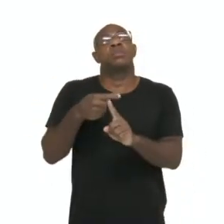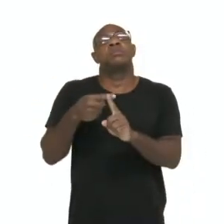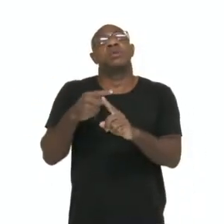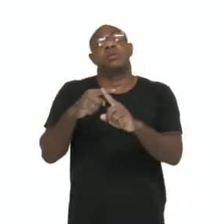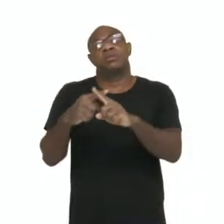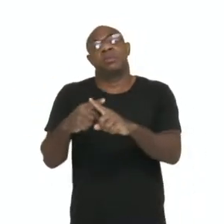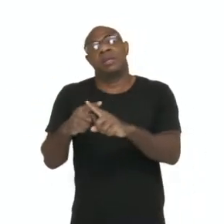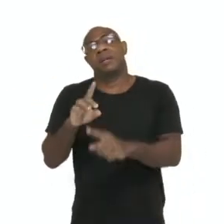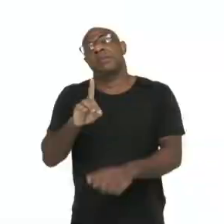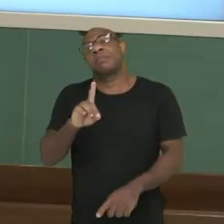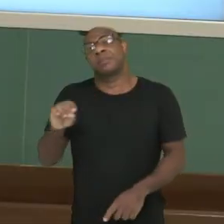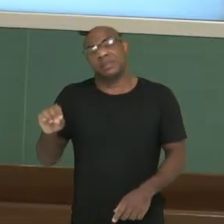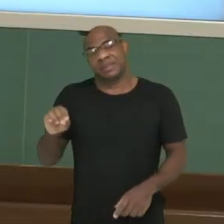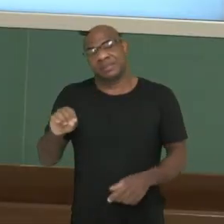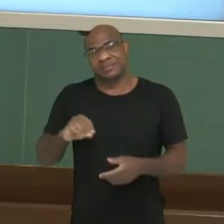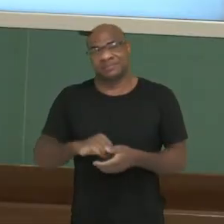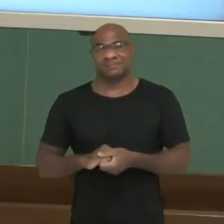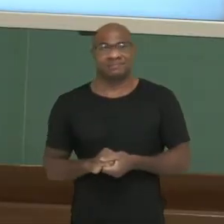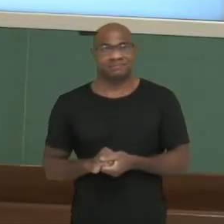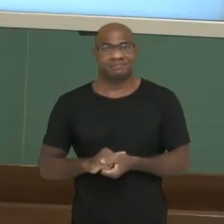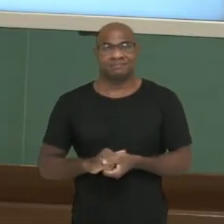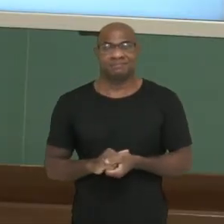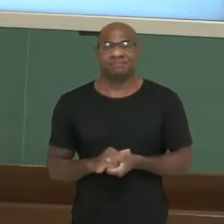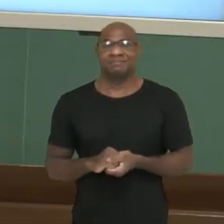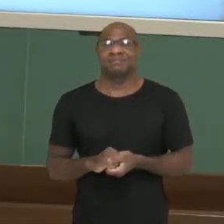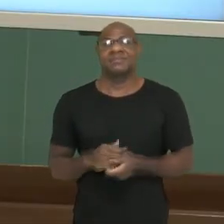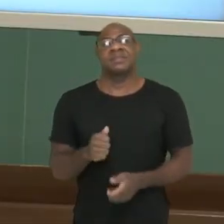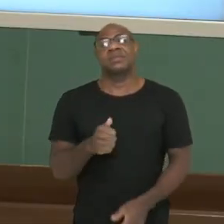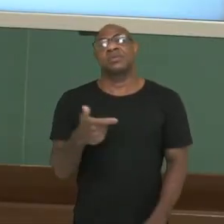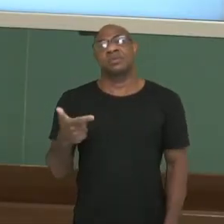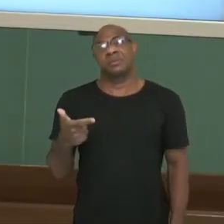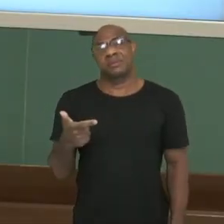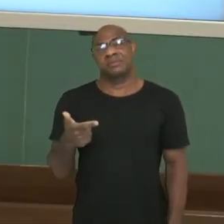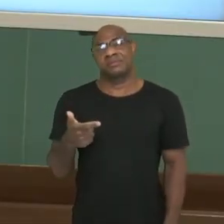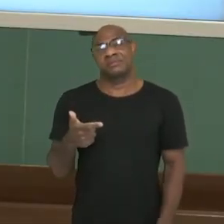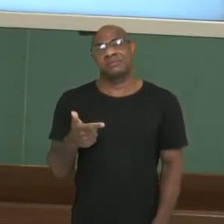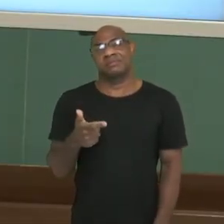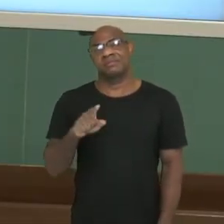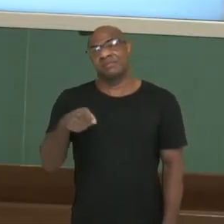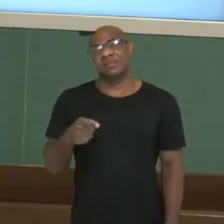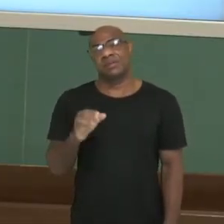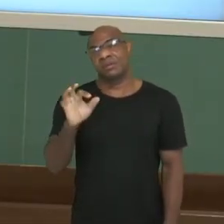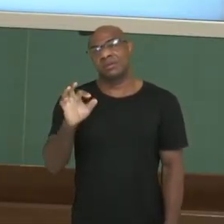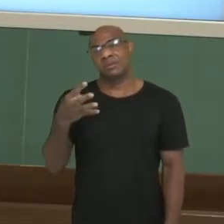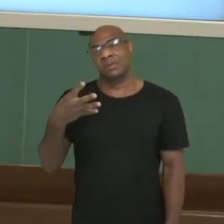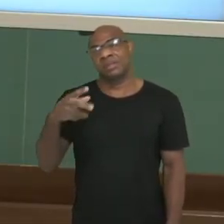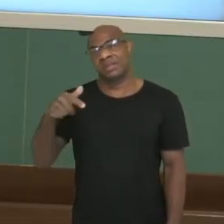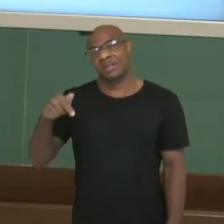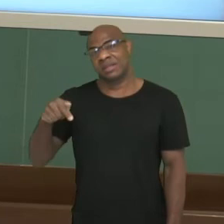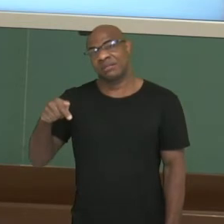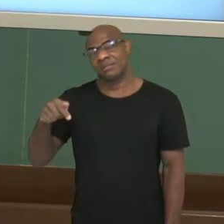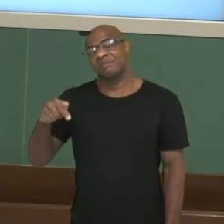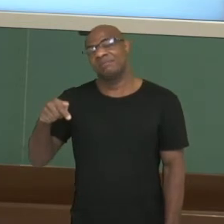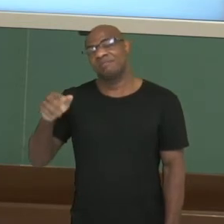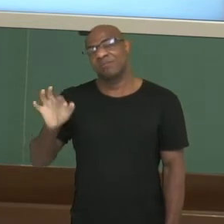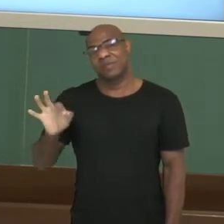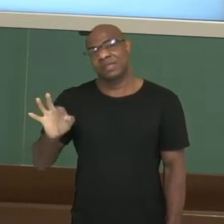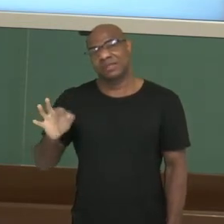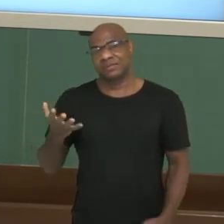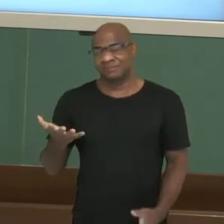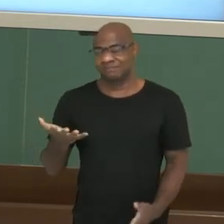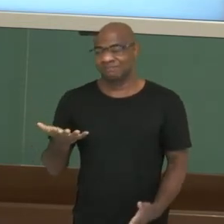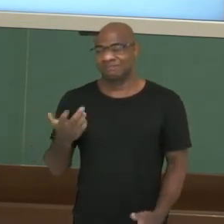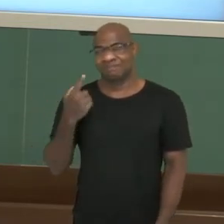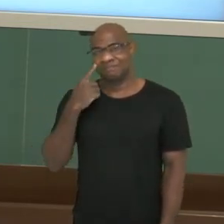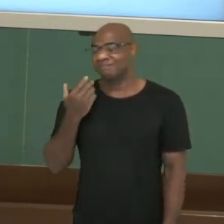100 esse valor decimal, ok? 12,47%. Conseguiu fazer? Deu isso? Ficou meio enrolado